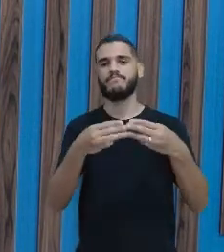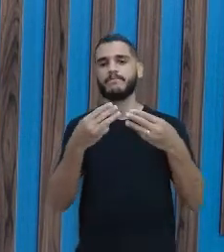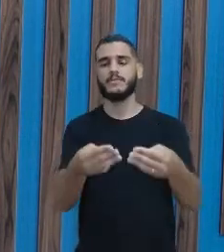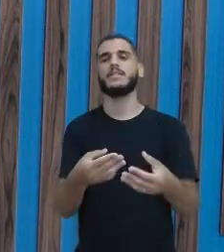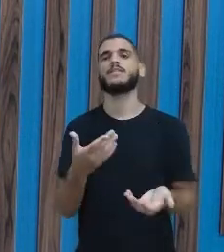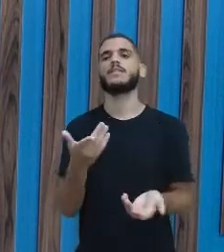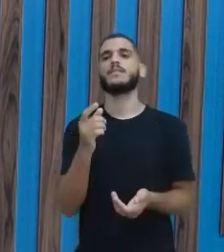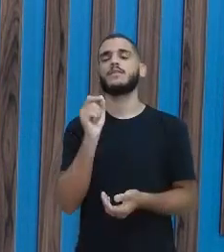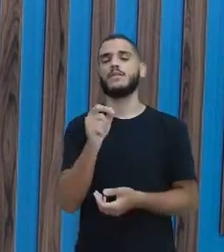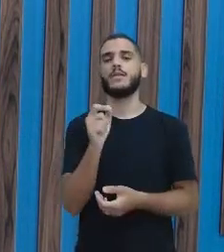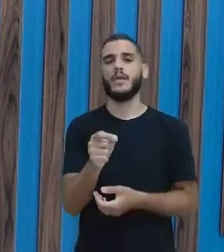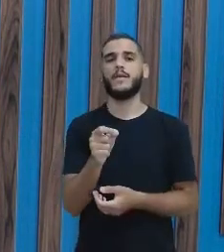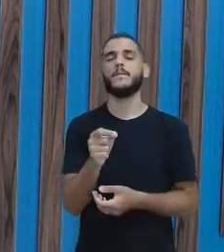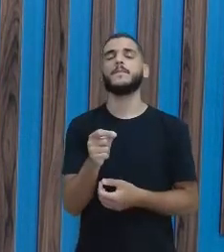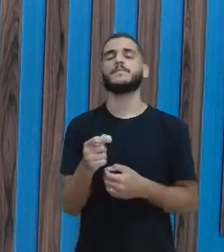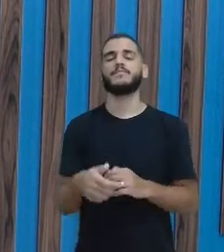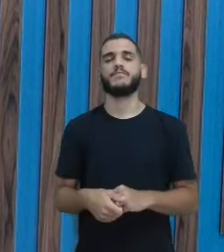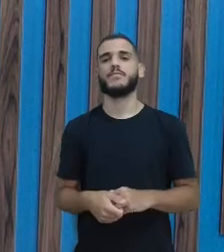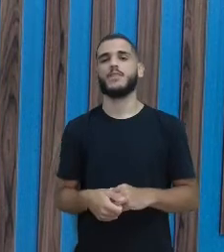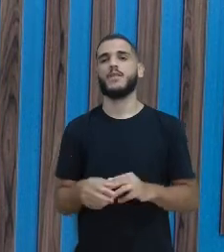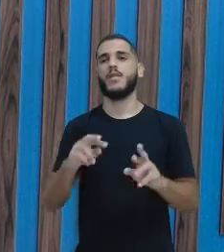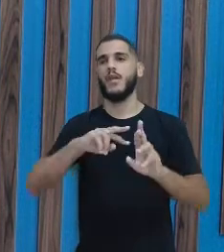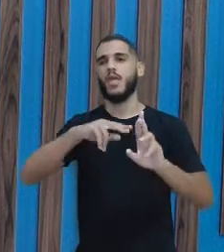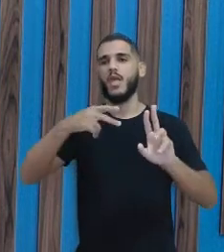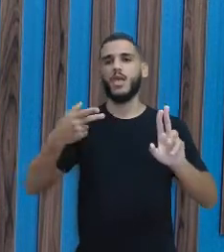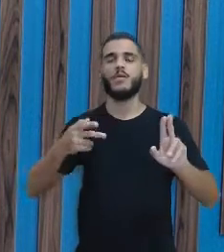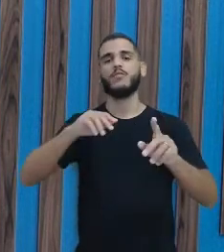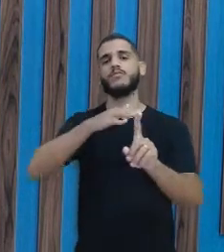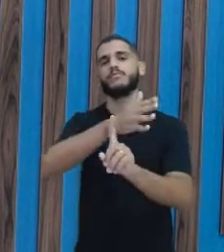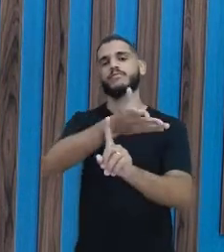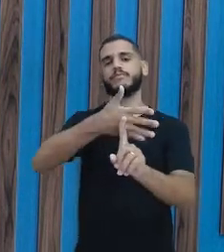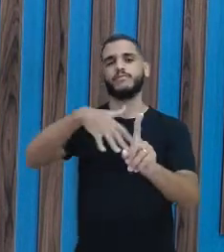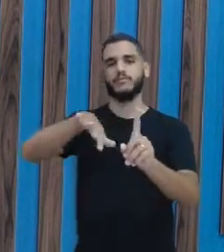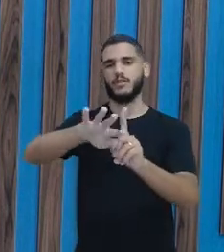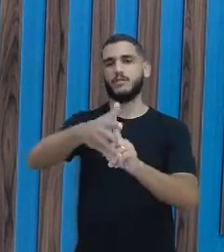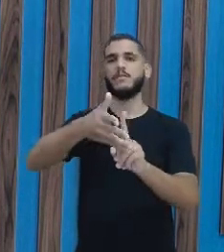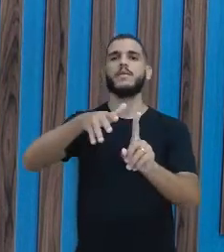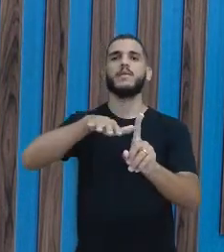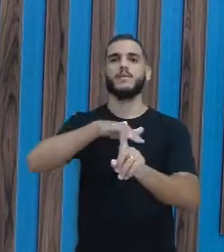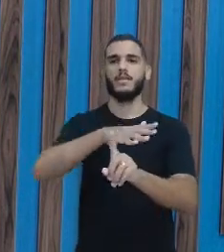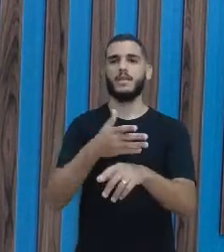recursos ambientais. Para eu não dizer no texto o tempo todo, Maatai,